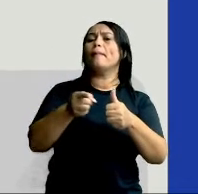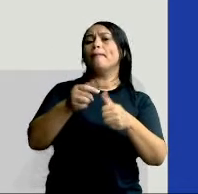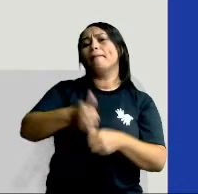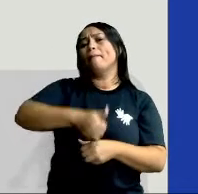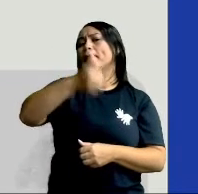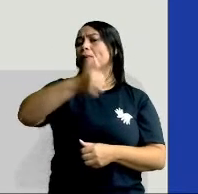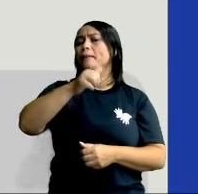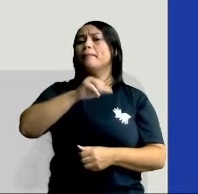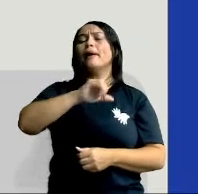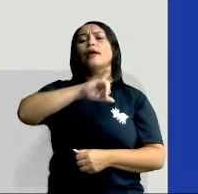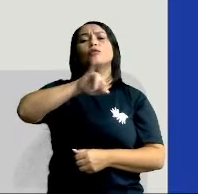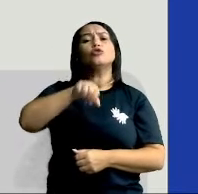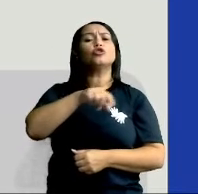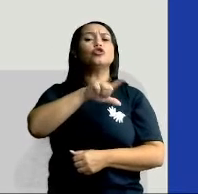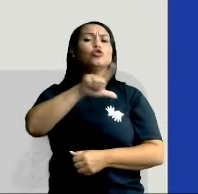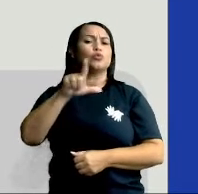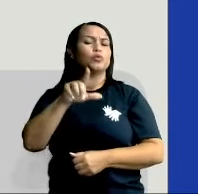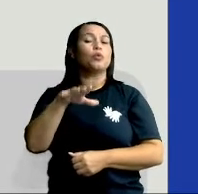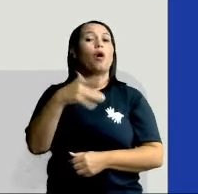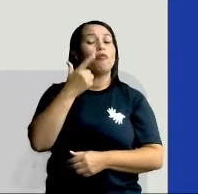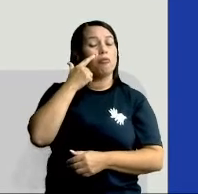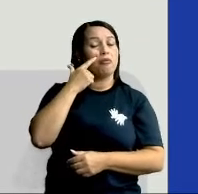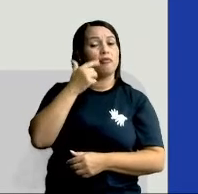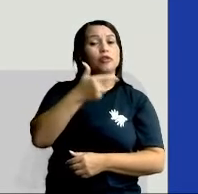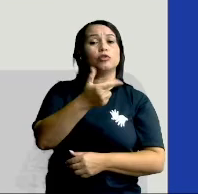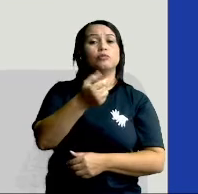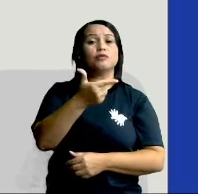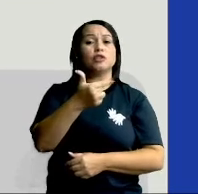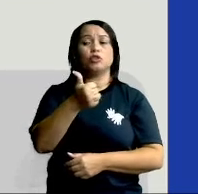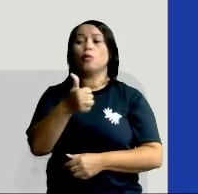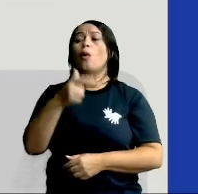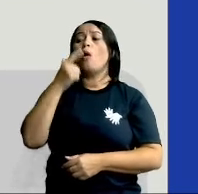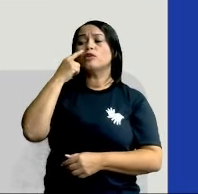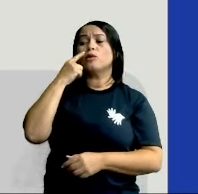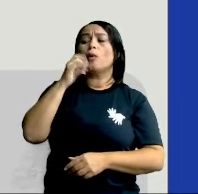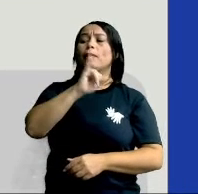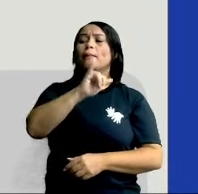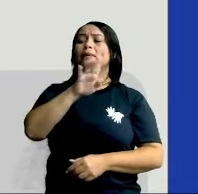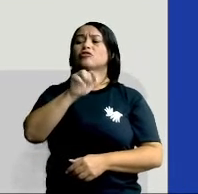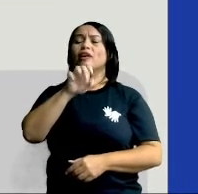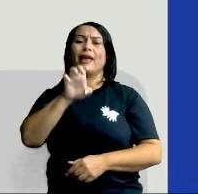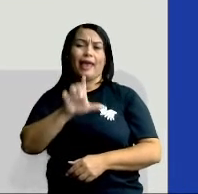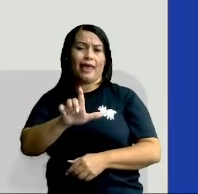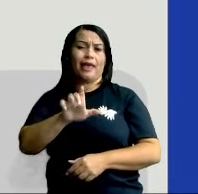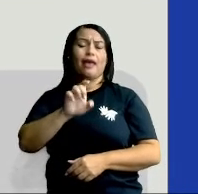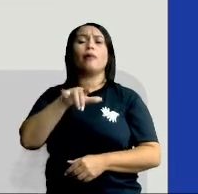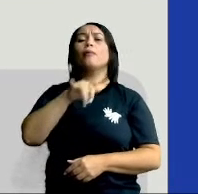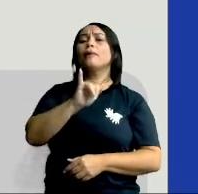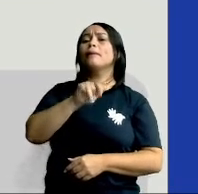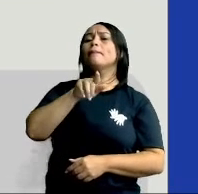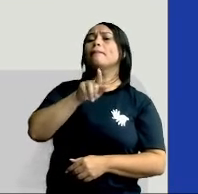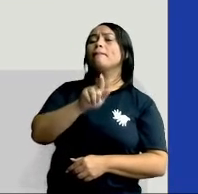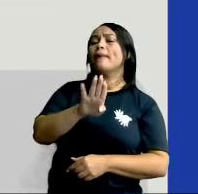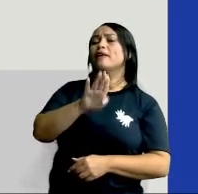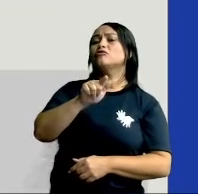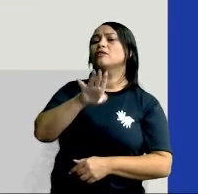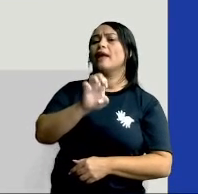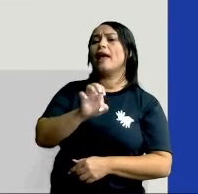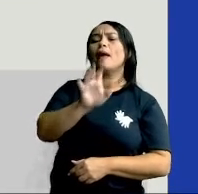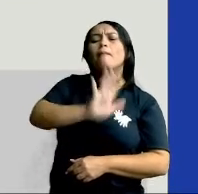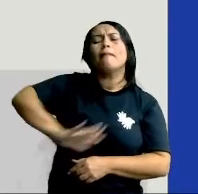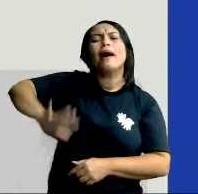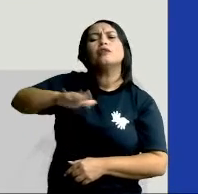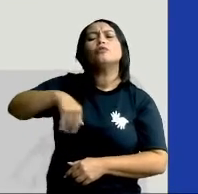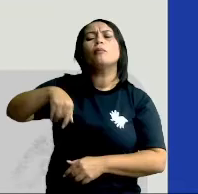deve ter tido essa pesquisa aí em 2021. Vamos lá. O IBGE divulga as estimativas de população estaduais e